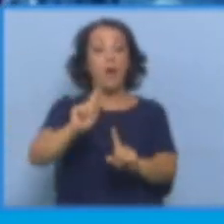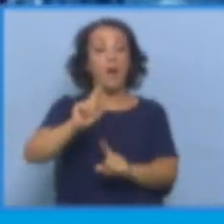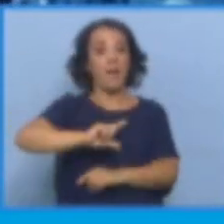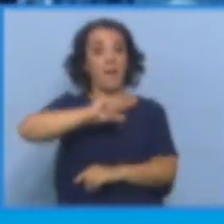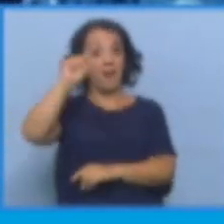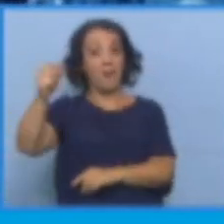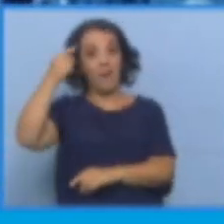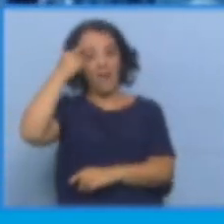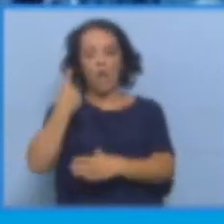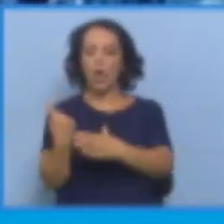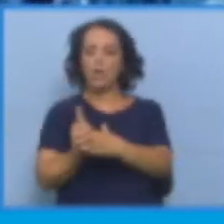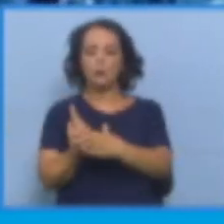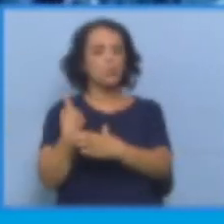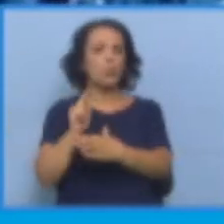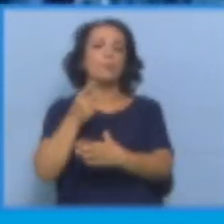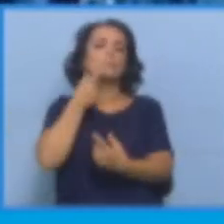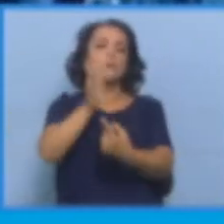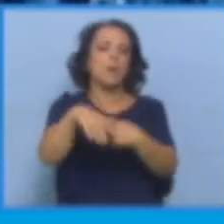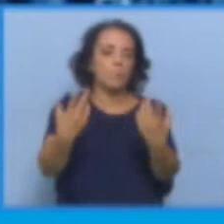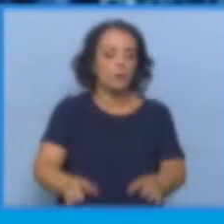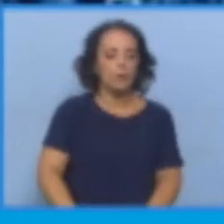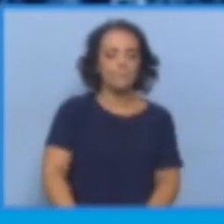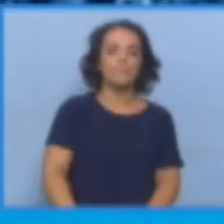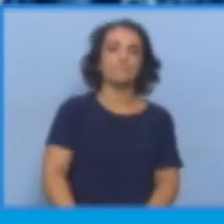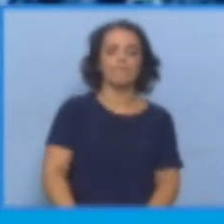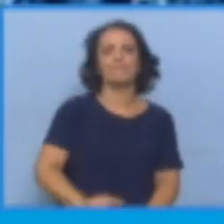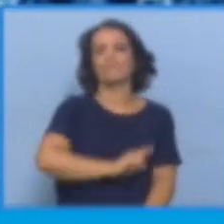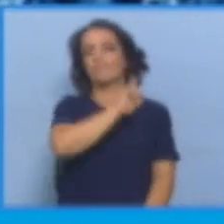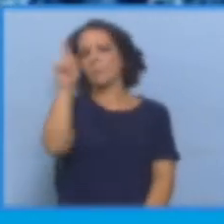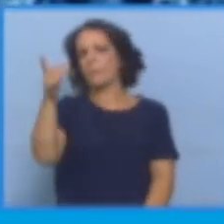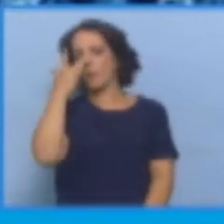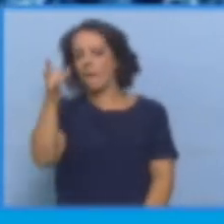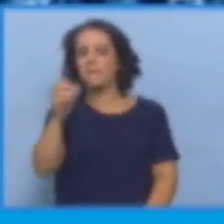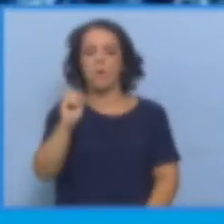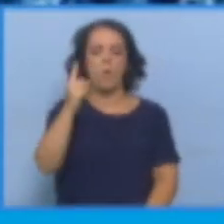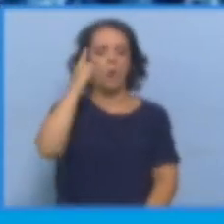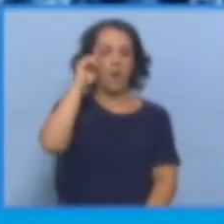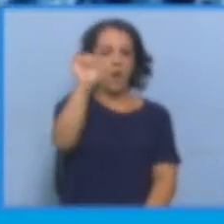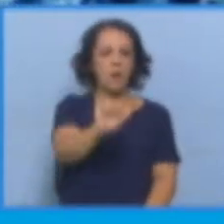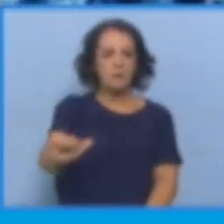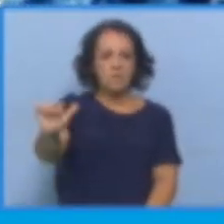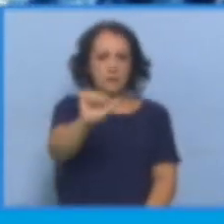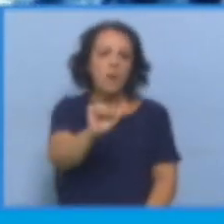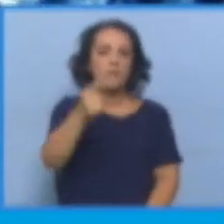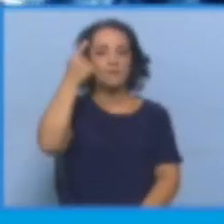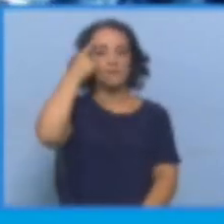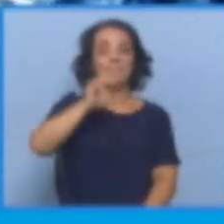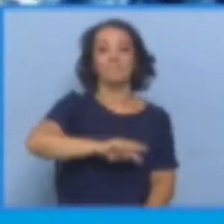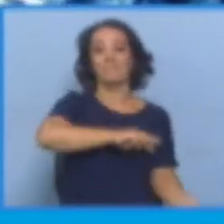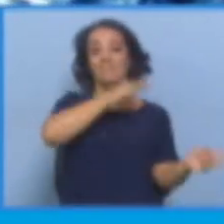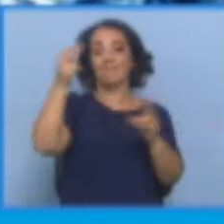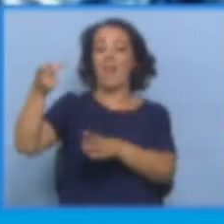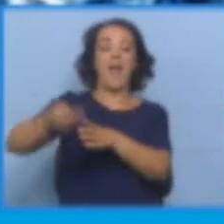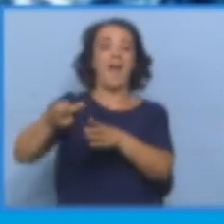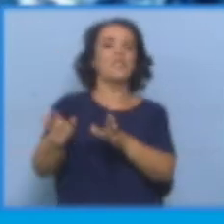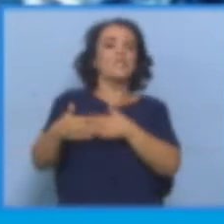vão para um país, vamos pensar, por exemplo, que vão para a África ou que vão para a Ásia e que façam aquele tempo fechado de missão, mas que